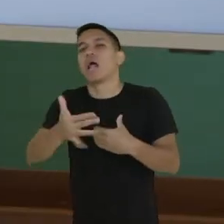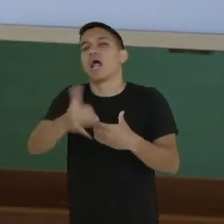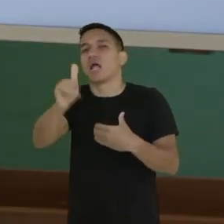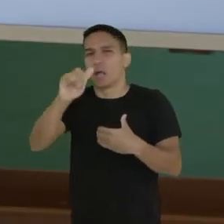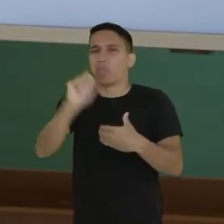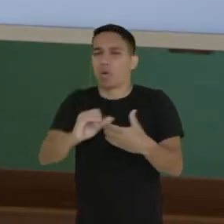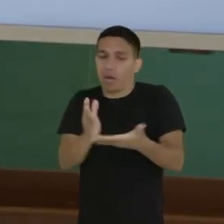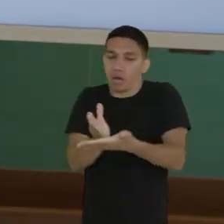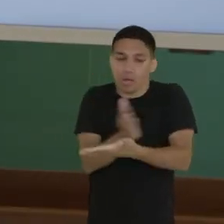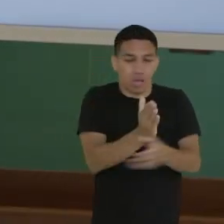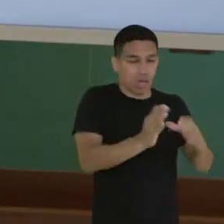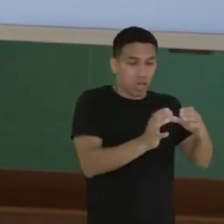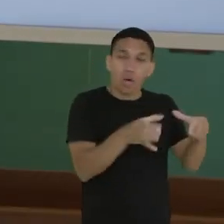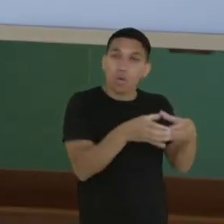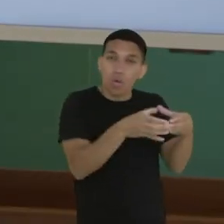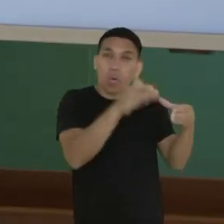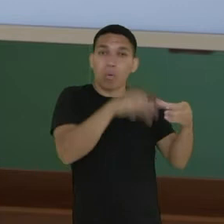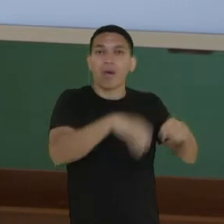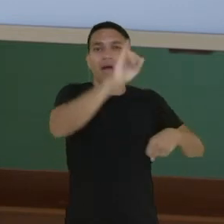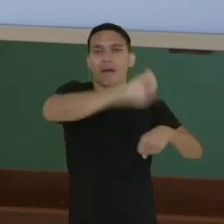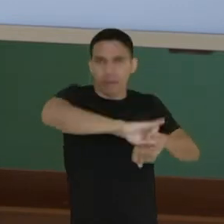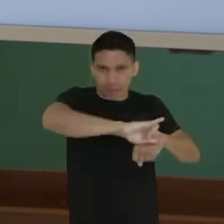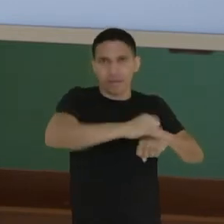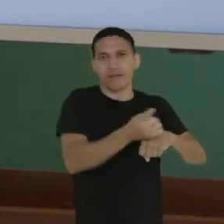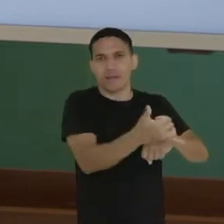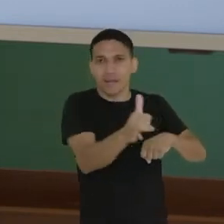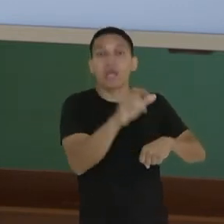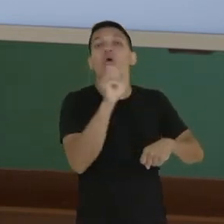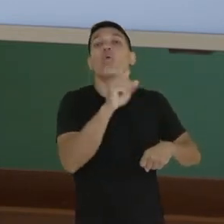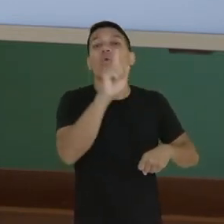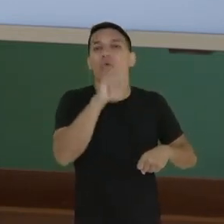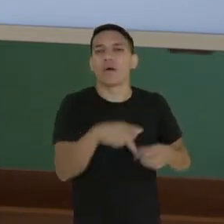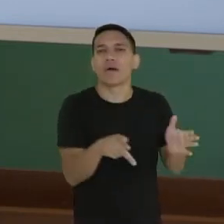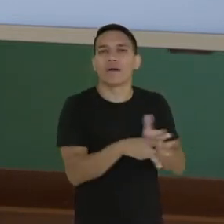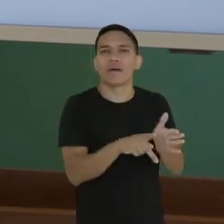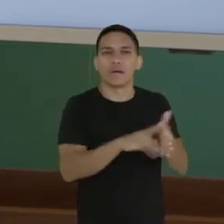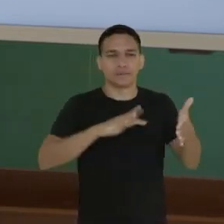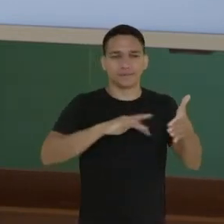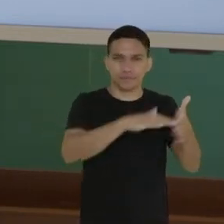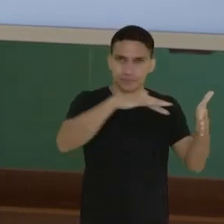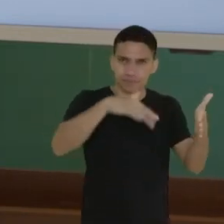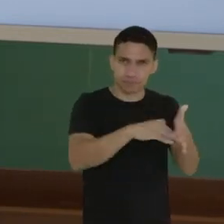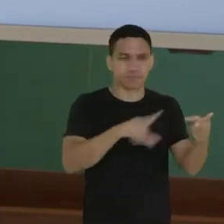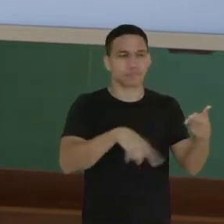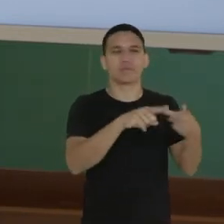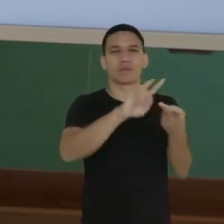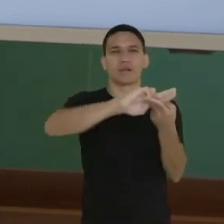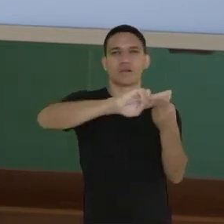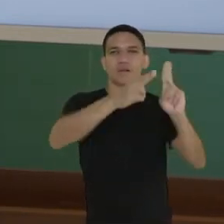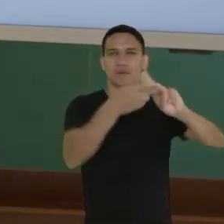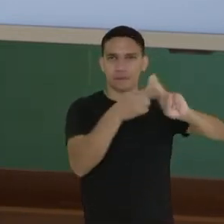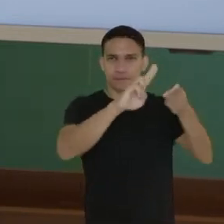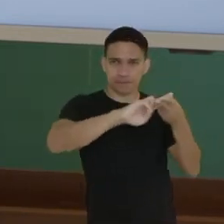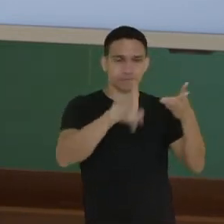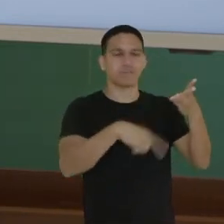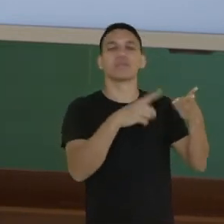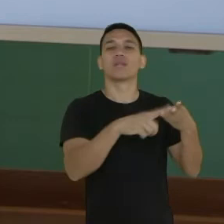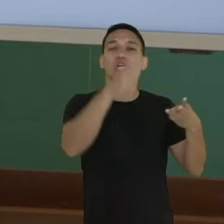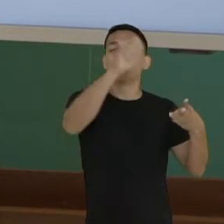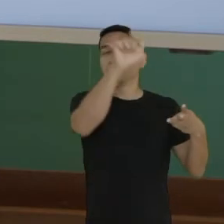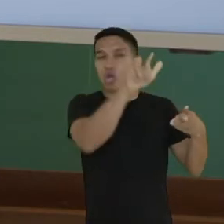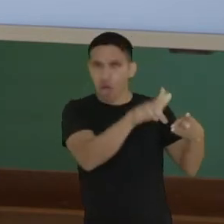fatiazinha dela, que seria a matriz elétrica, que seria a hidrelétrica, a eólica, a solar, a